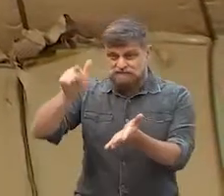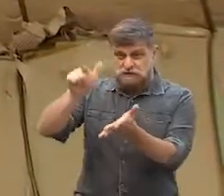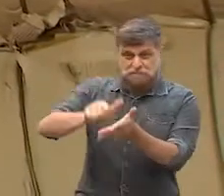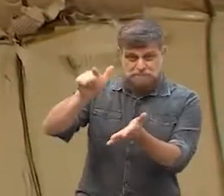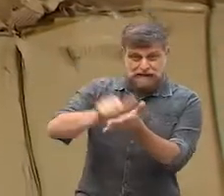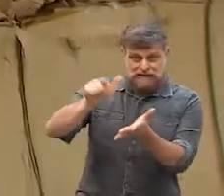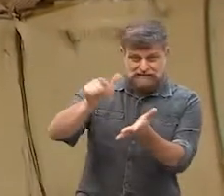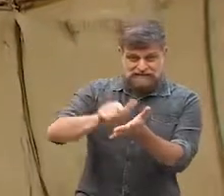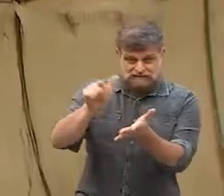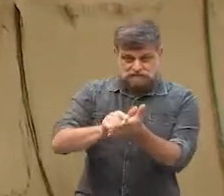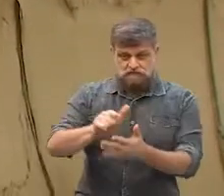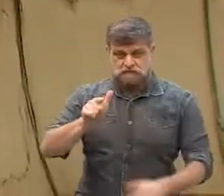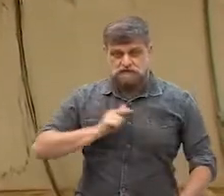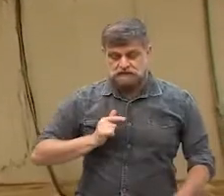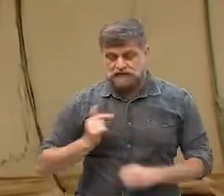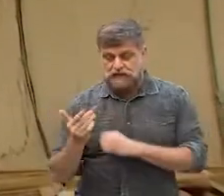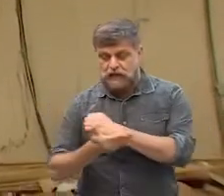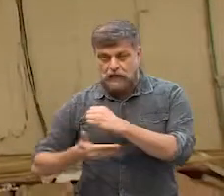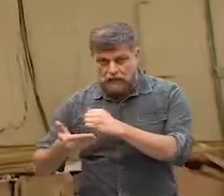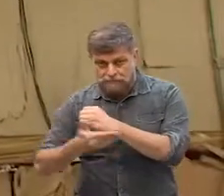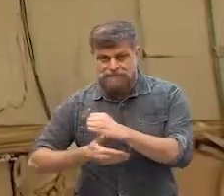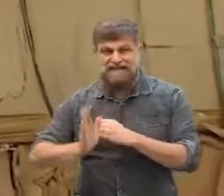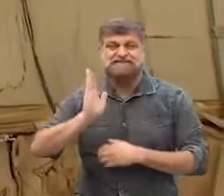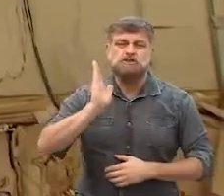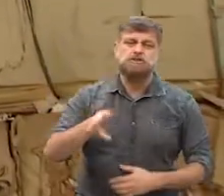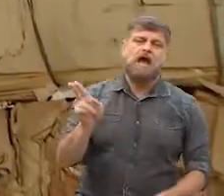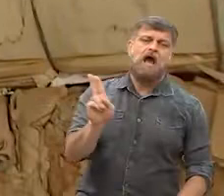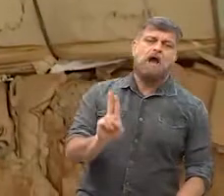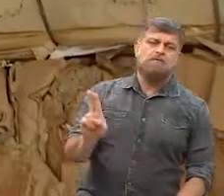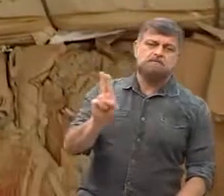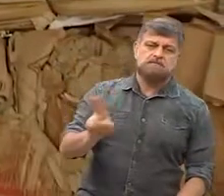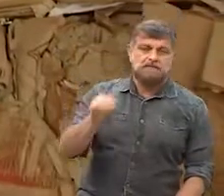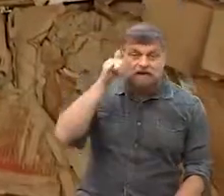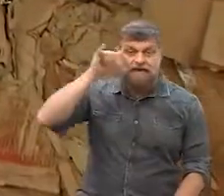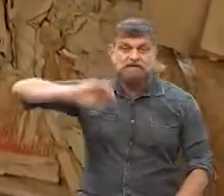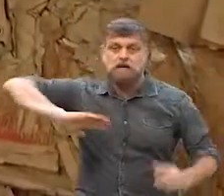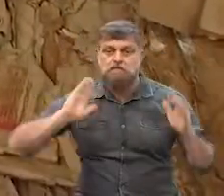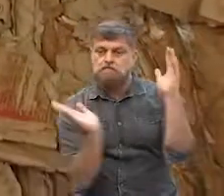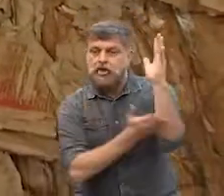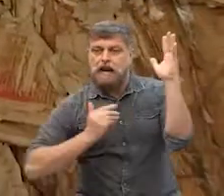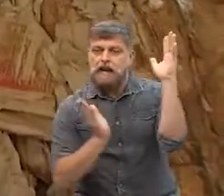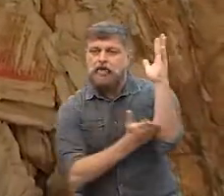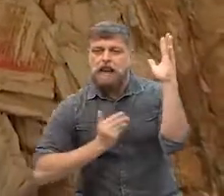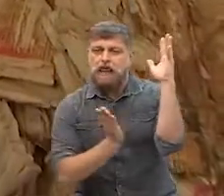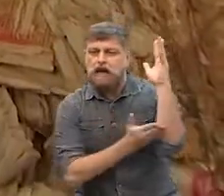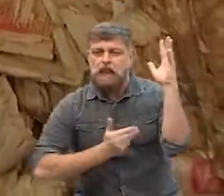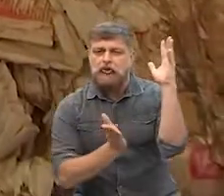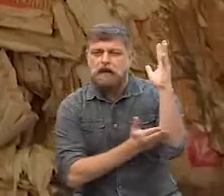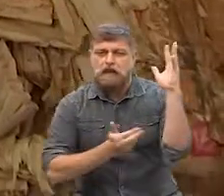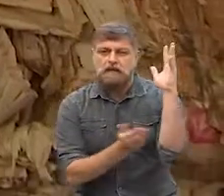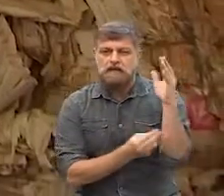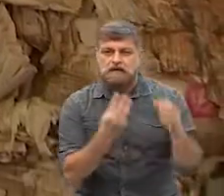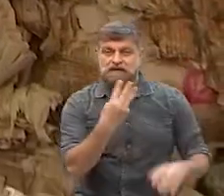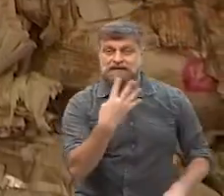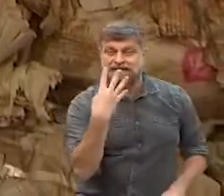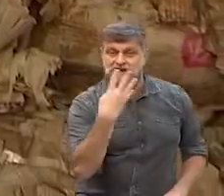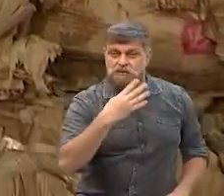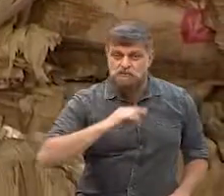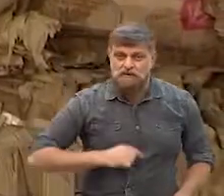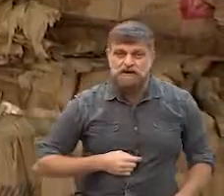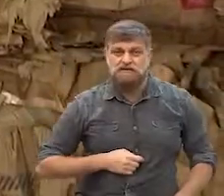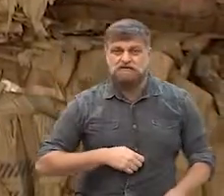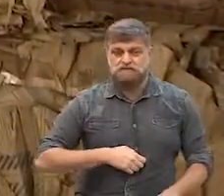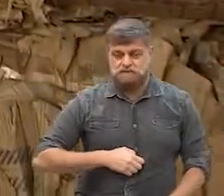celulósica, obtida a partir de papel já usado, evita a derrubada de cerca de 34